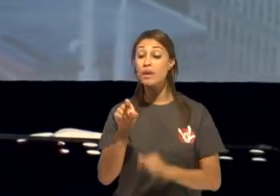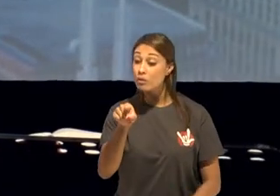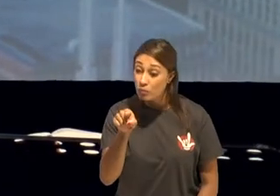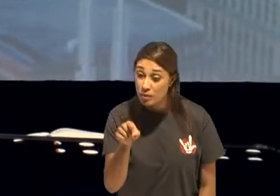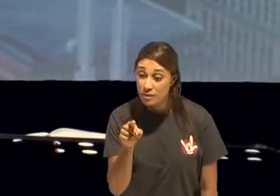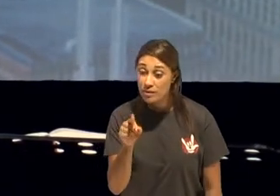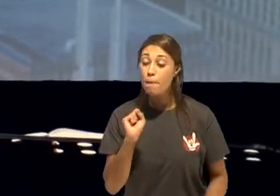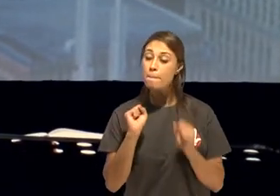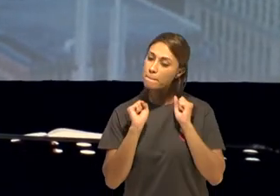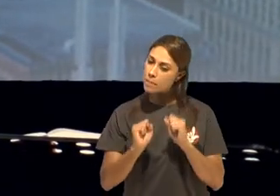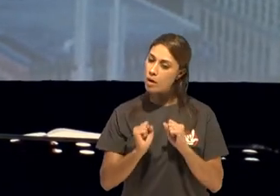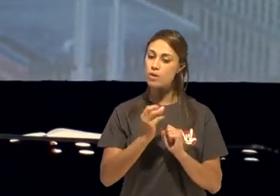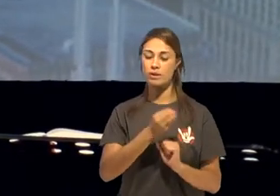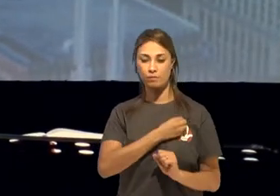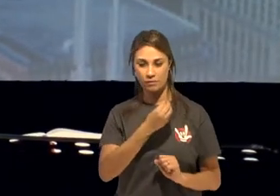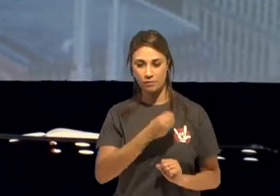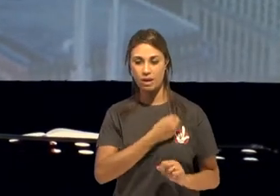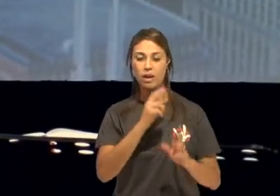relacionamentos profundos.